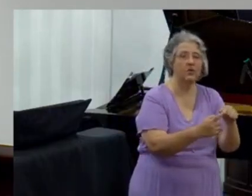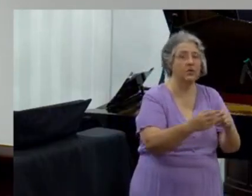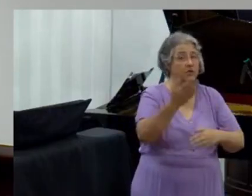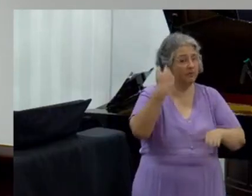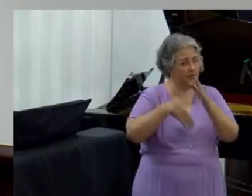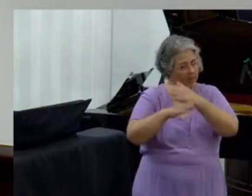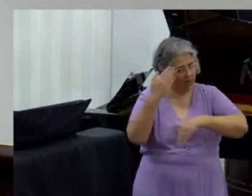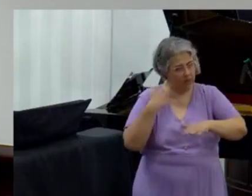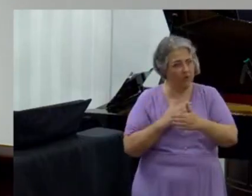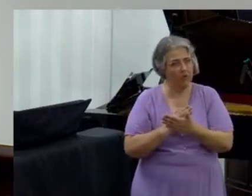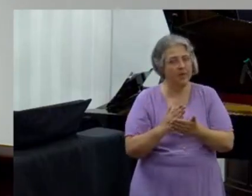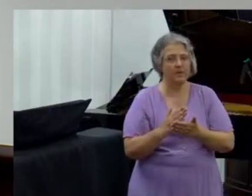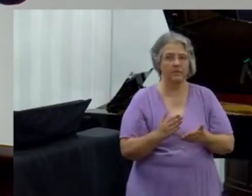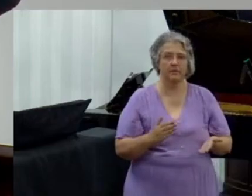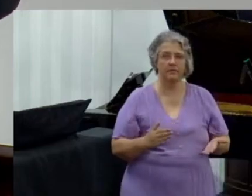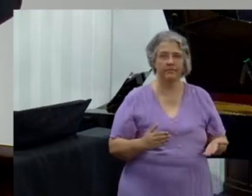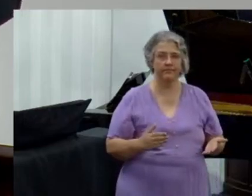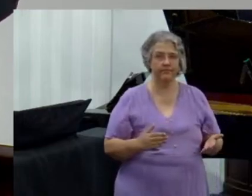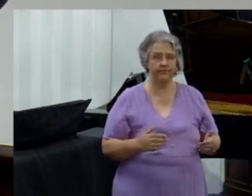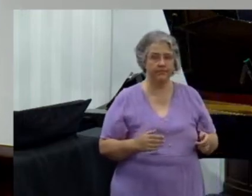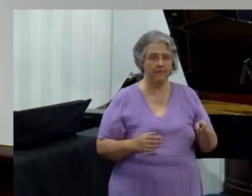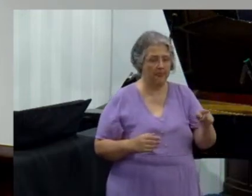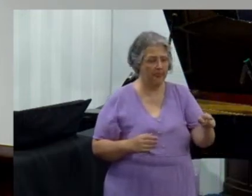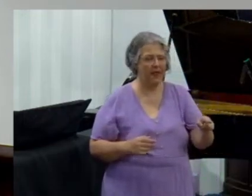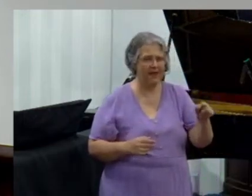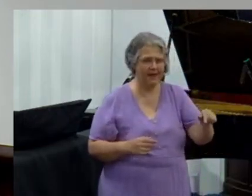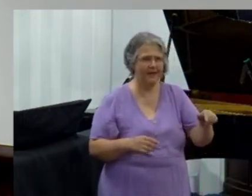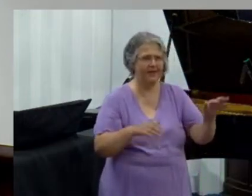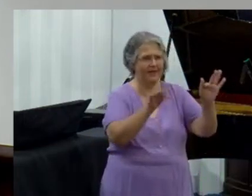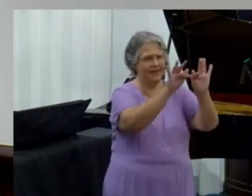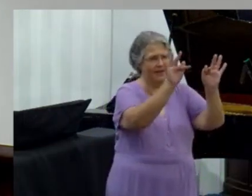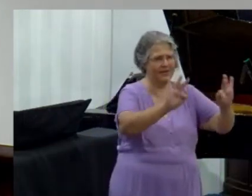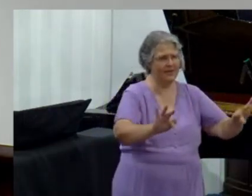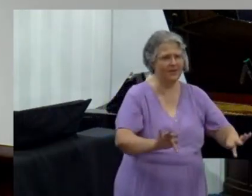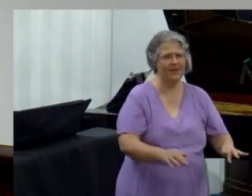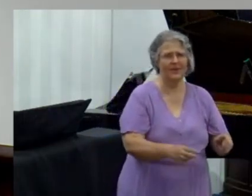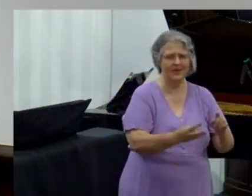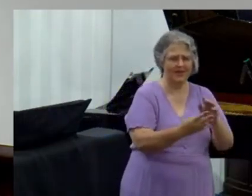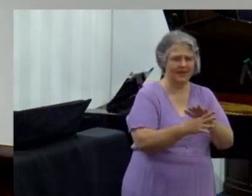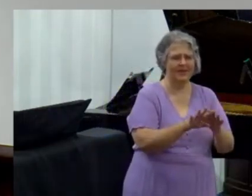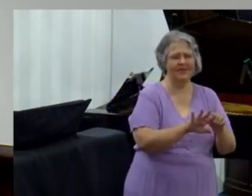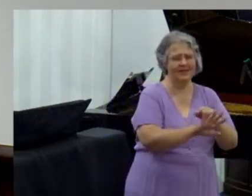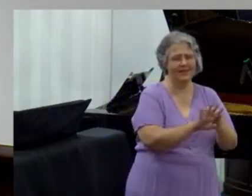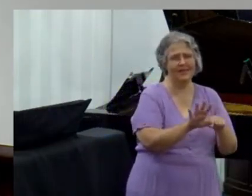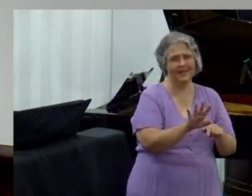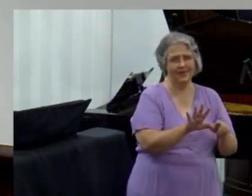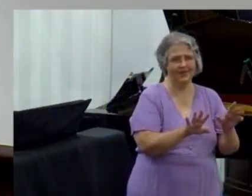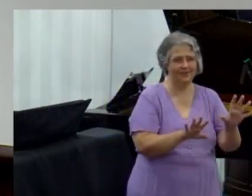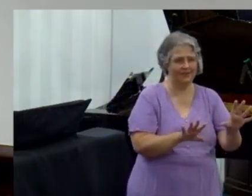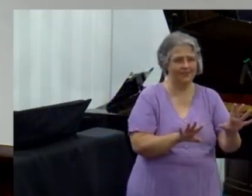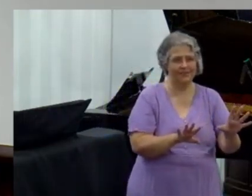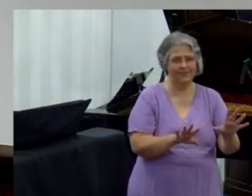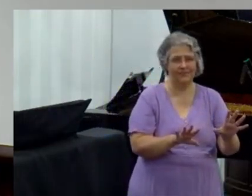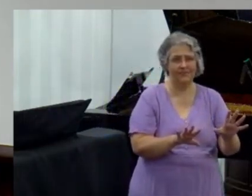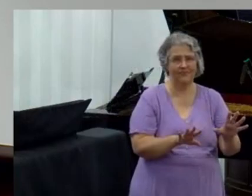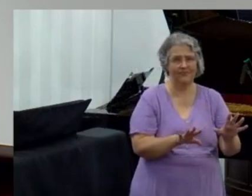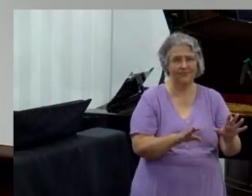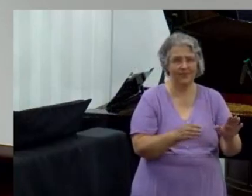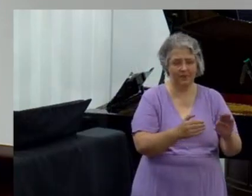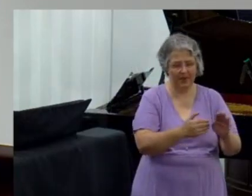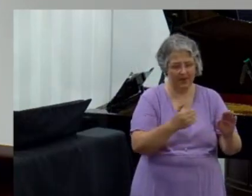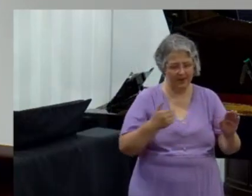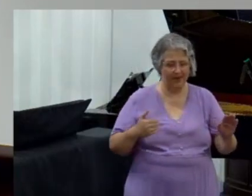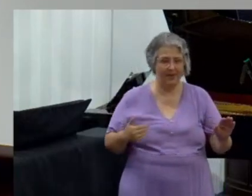Cristo estava, pense no templo como um lugar de pelo menos 5 partes. Nós temos na parte mais